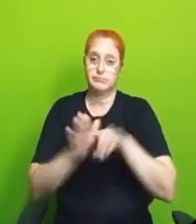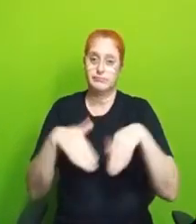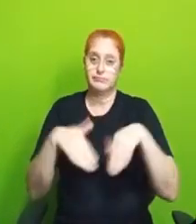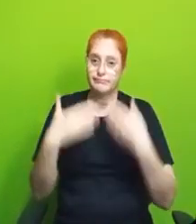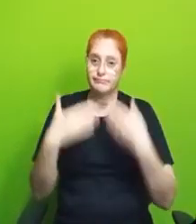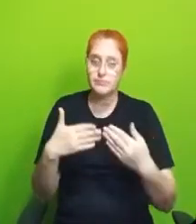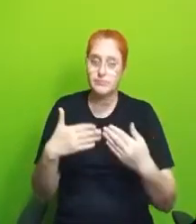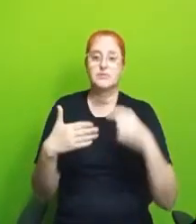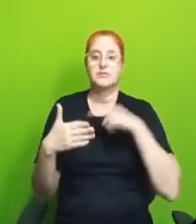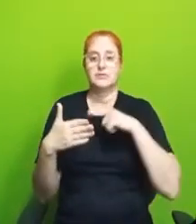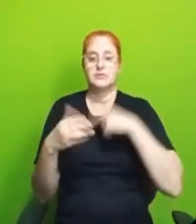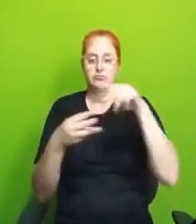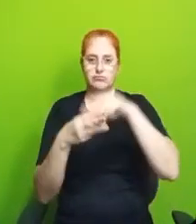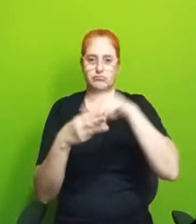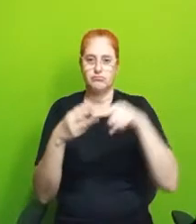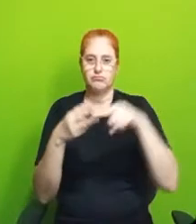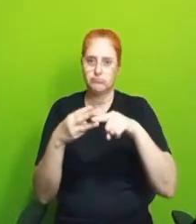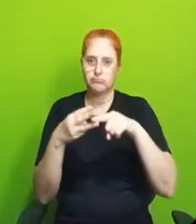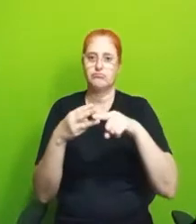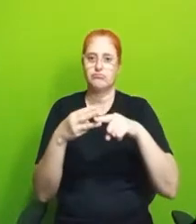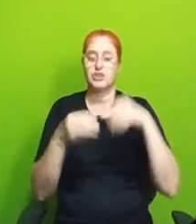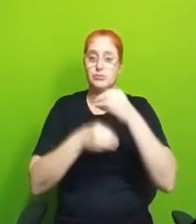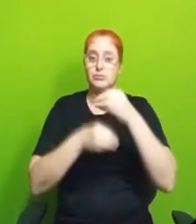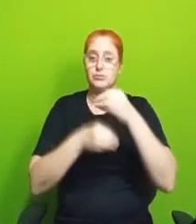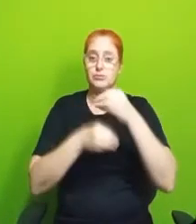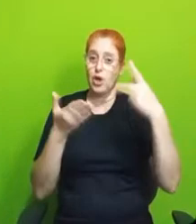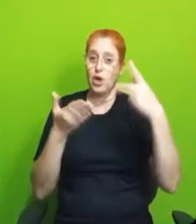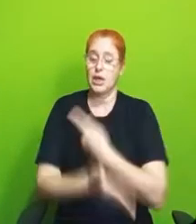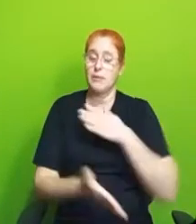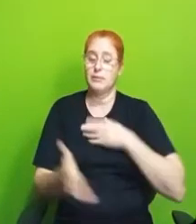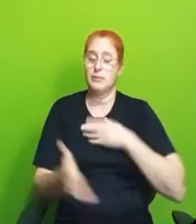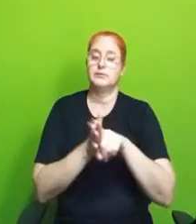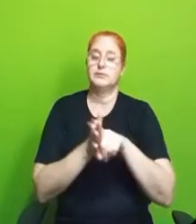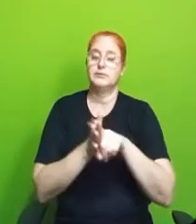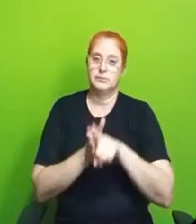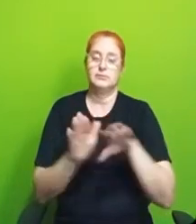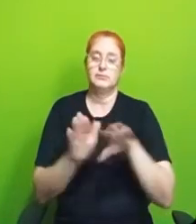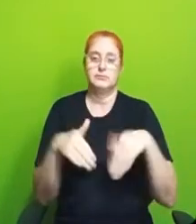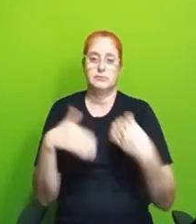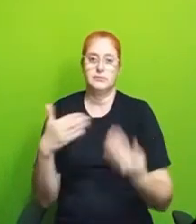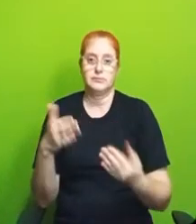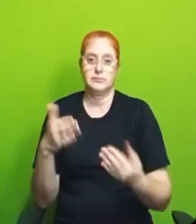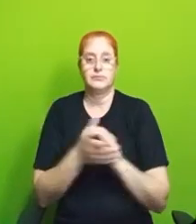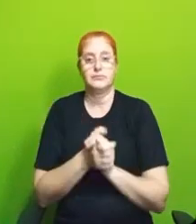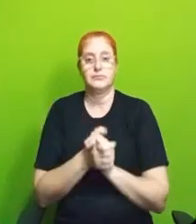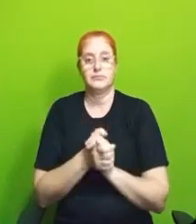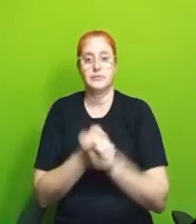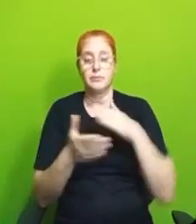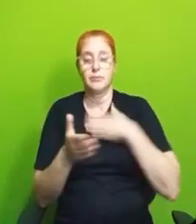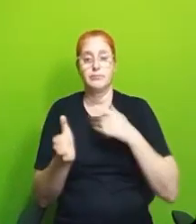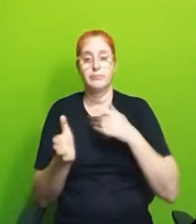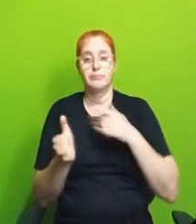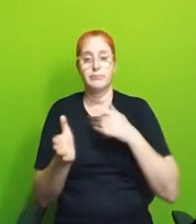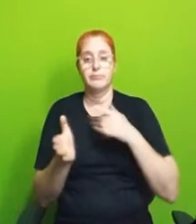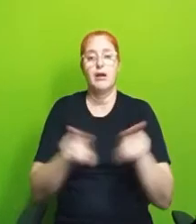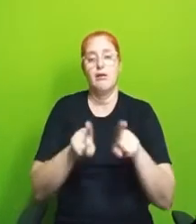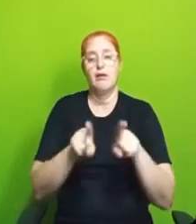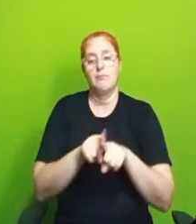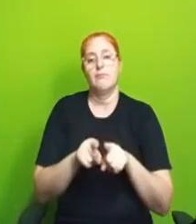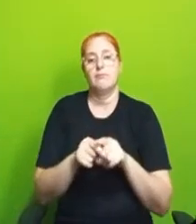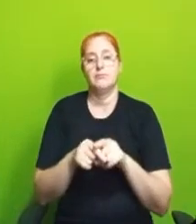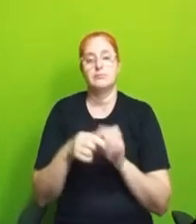pesquisa acontece, né? E eu parto na minha pesquisa também, eu acho que ela